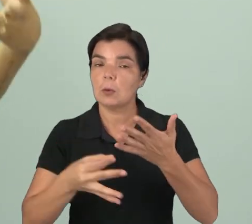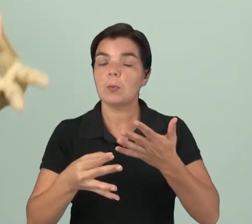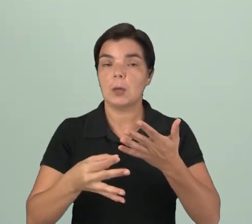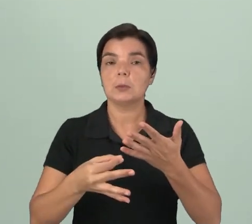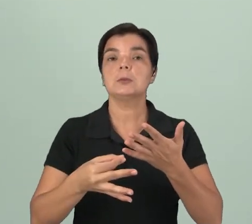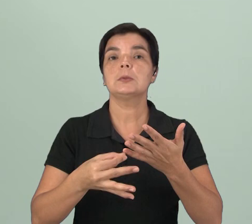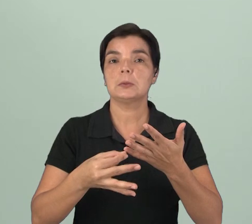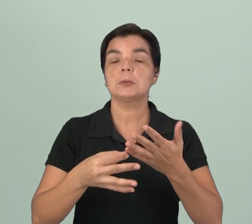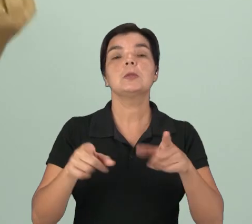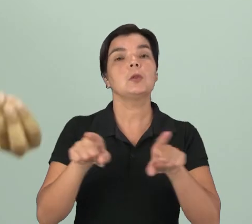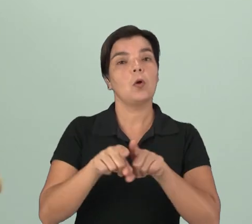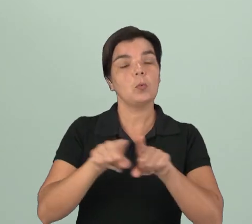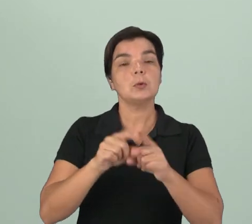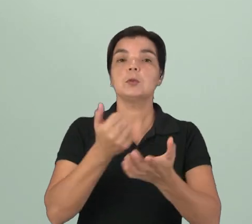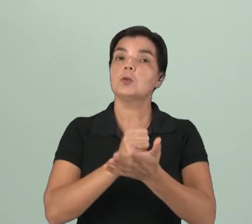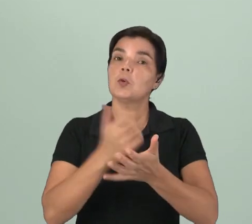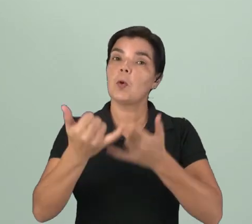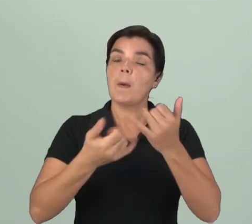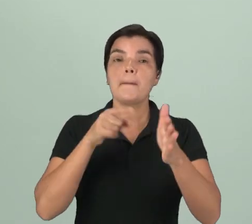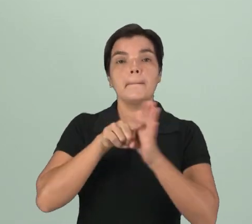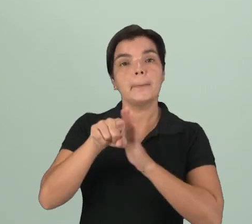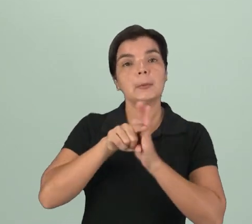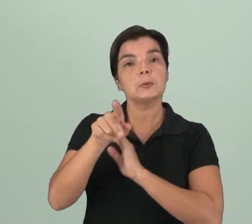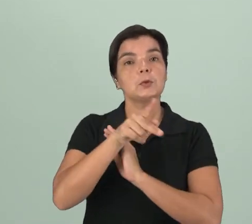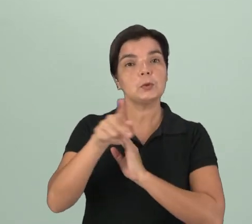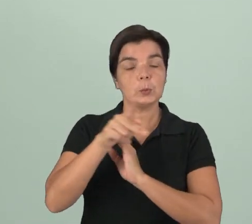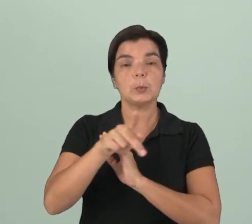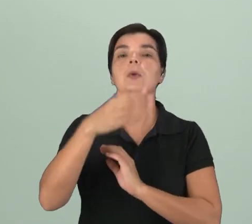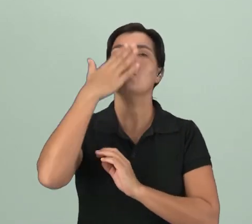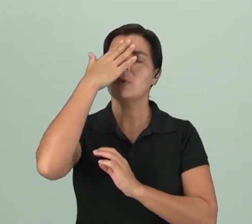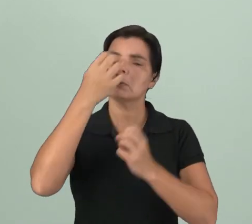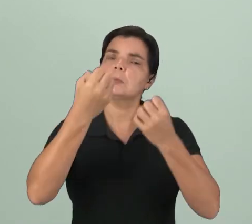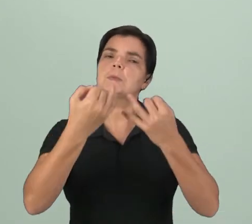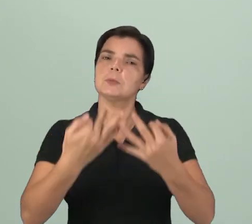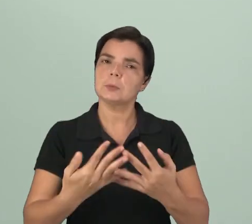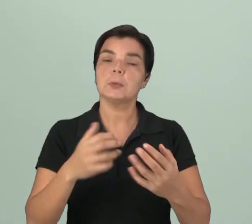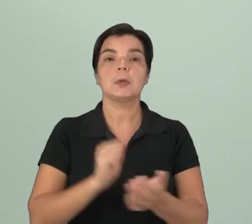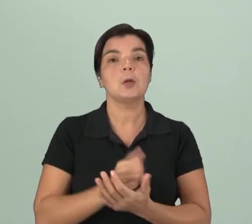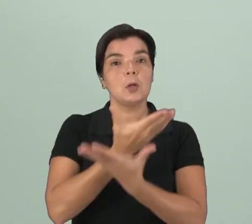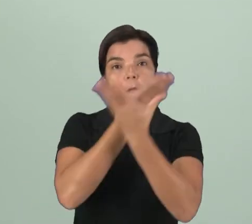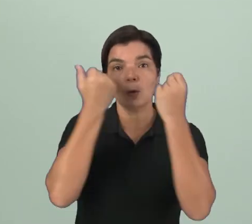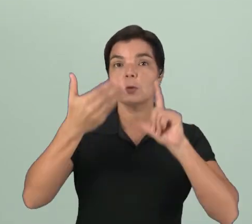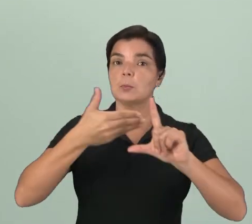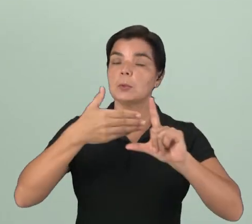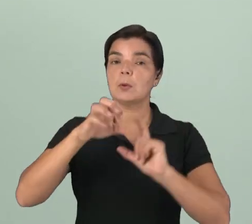as classificações, sobre os jogos, pergunte para o seu professor que ele vai saber te explicar. Não